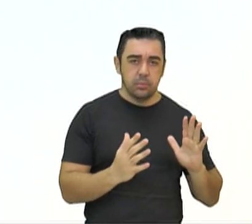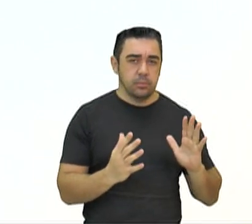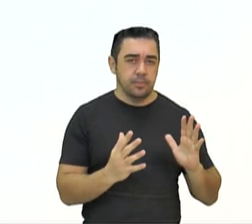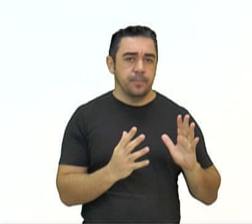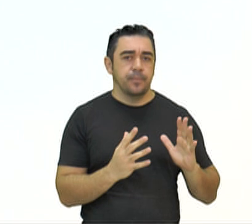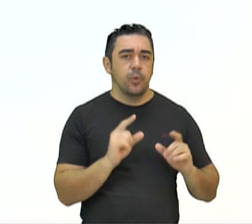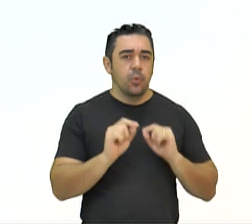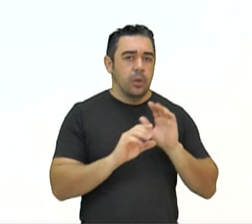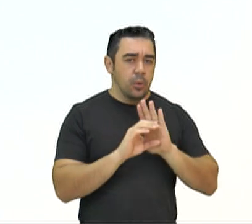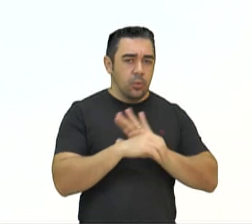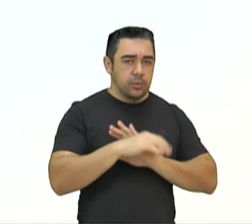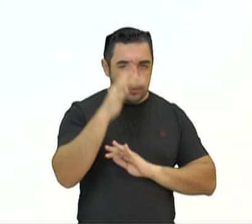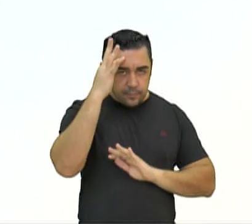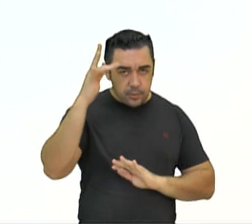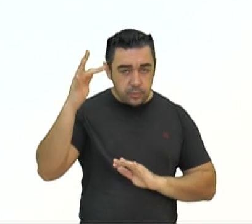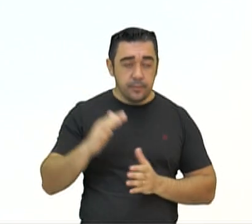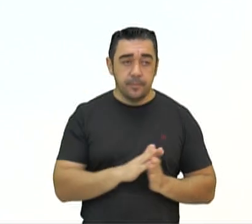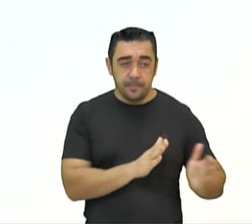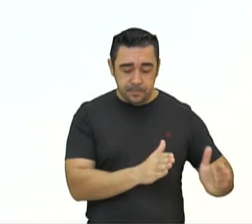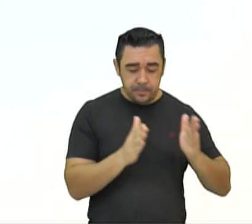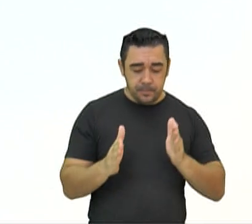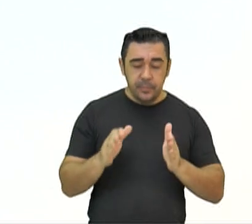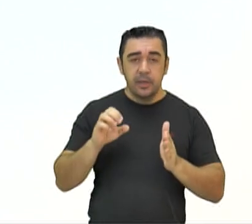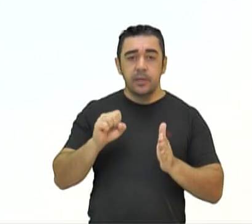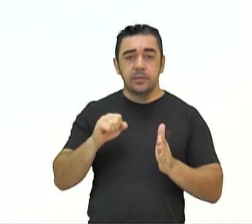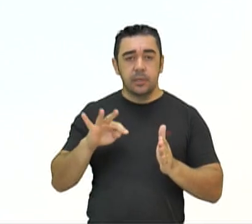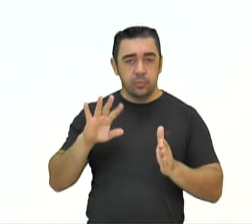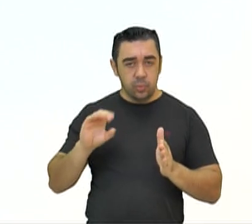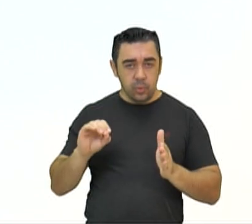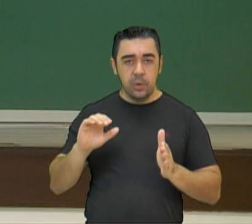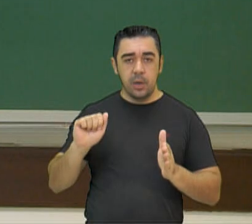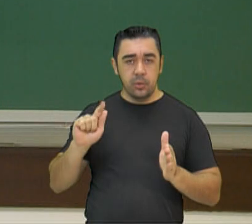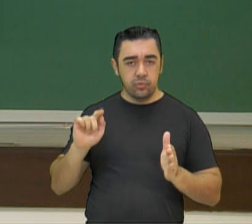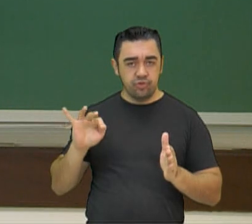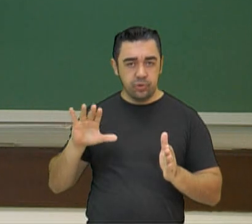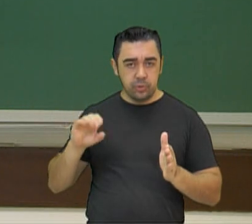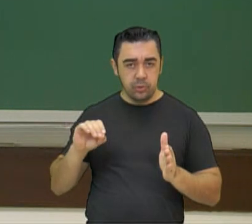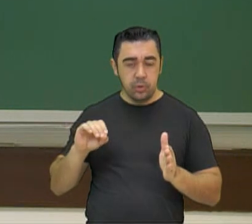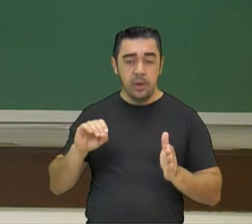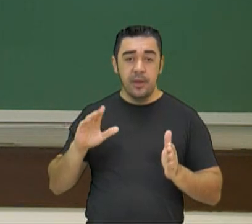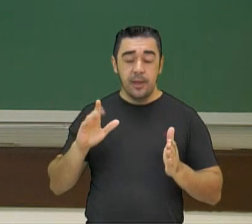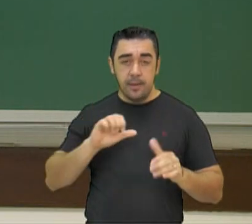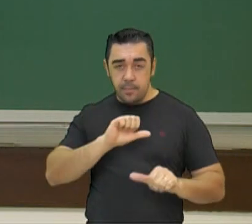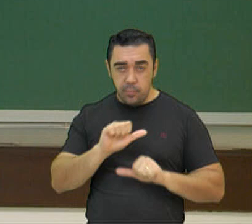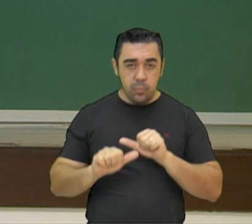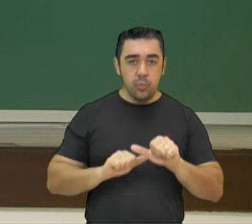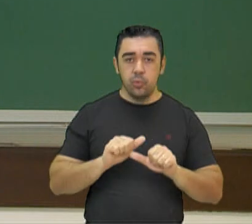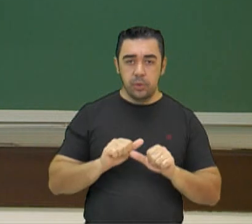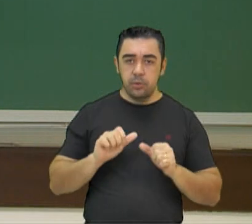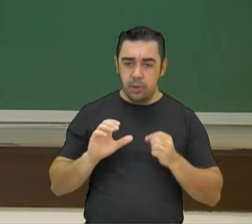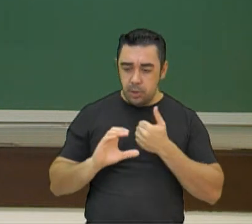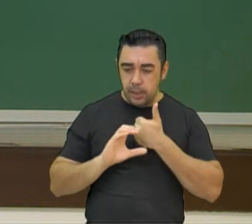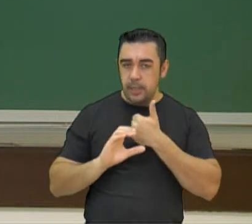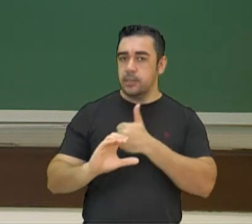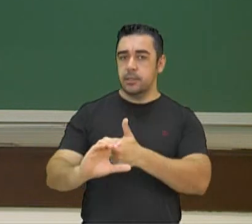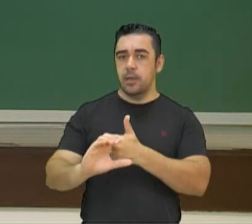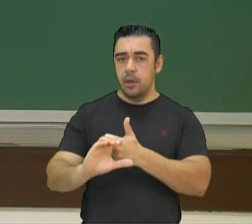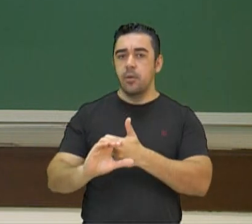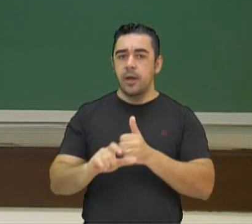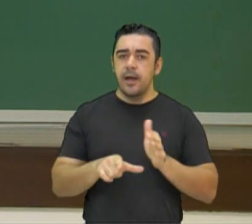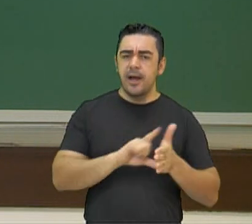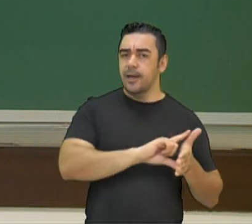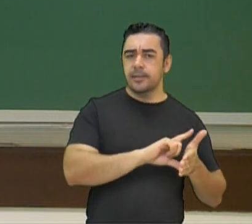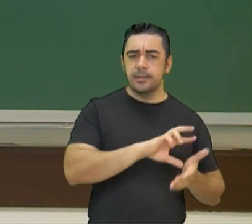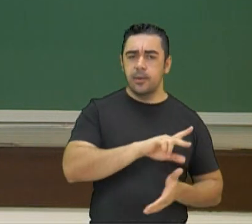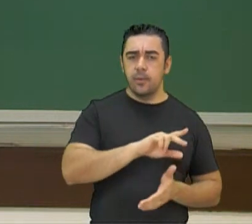no conceito filosófico. Daí vem Santo Agostinho, que de pagão se torna um grande cristão, né,